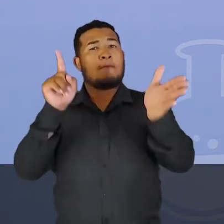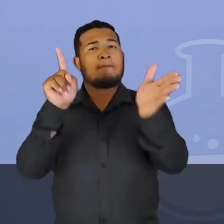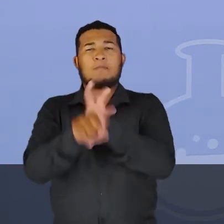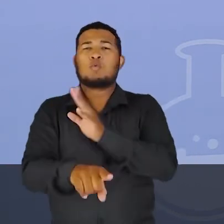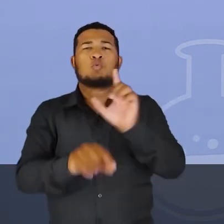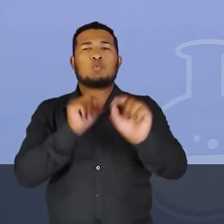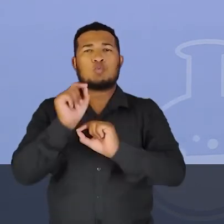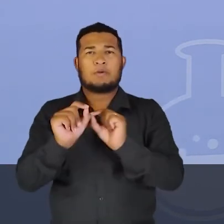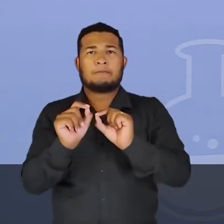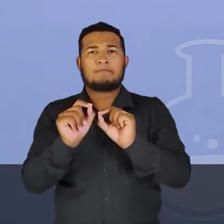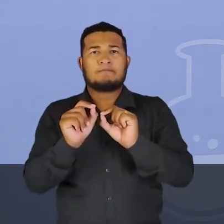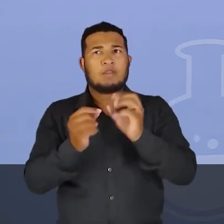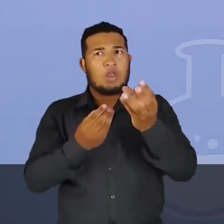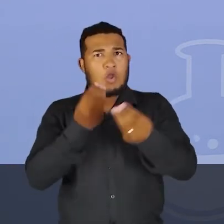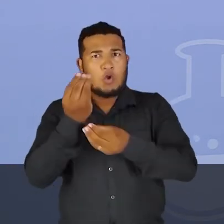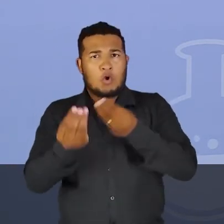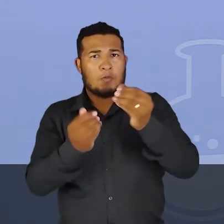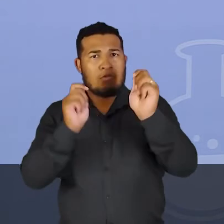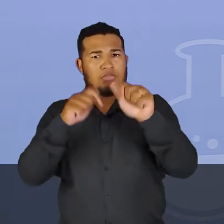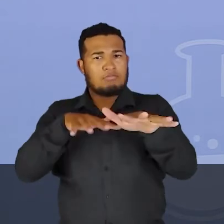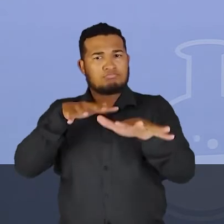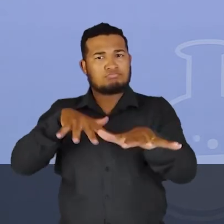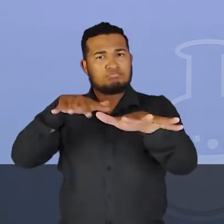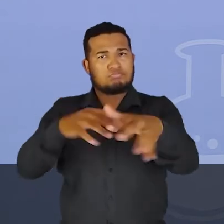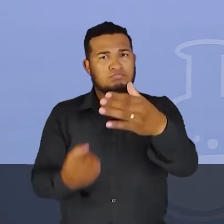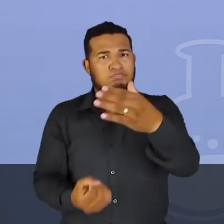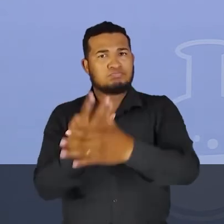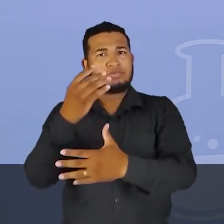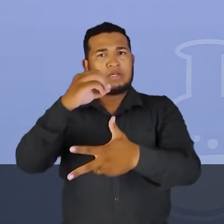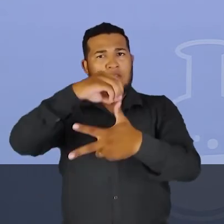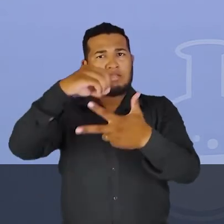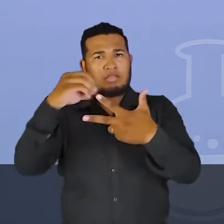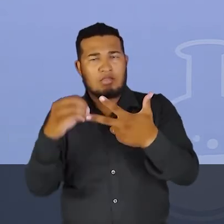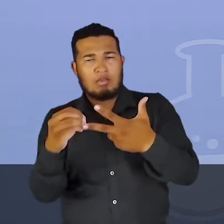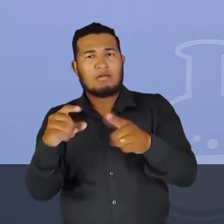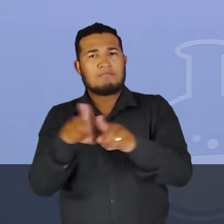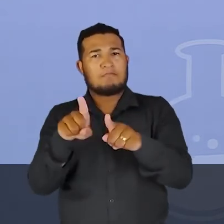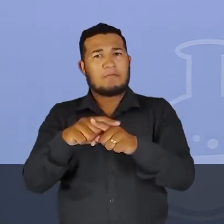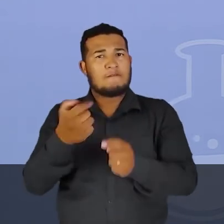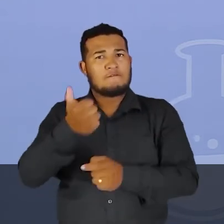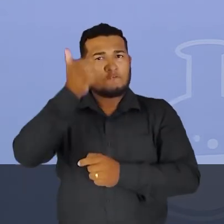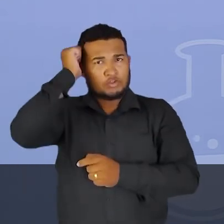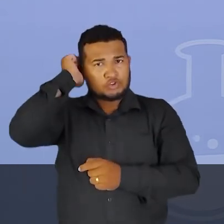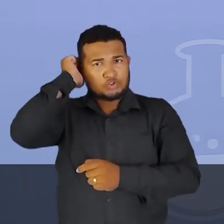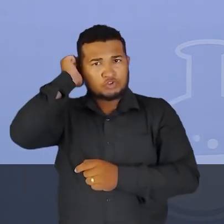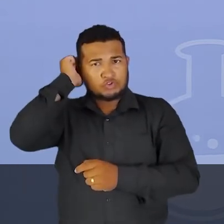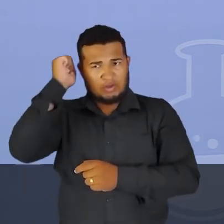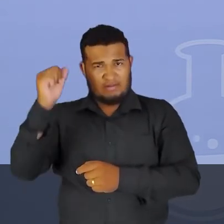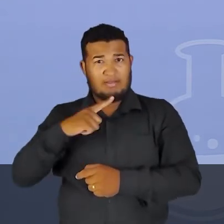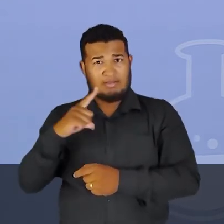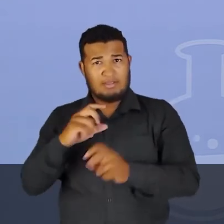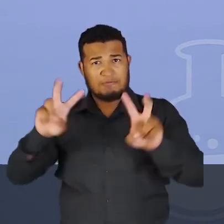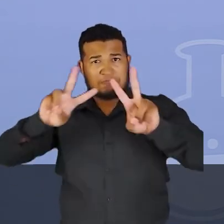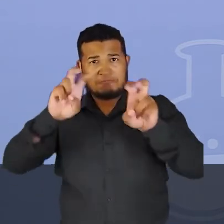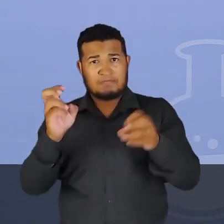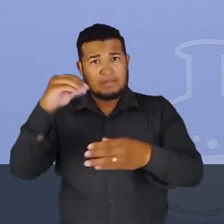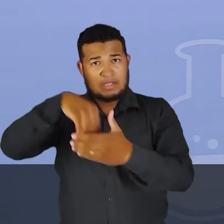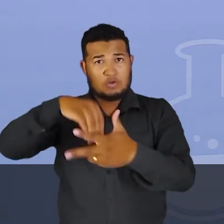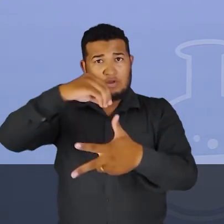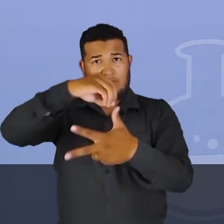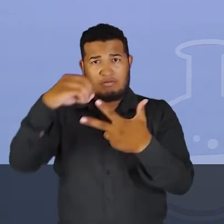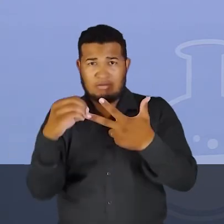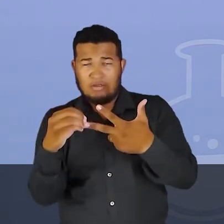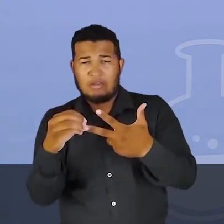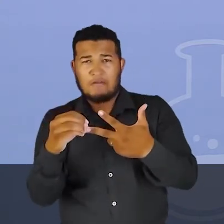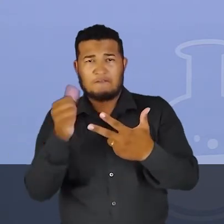o seguinte: como que esses movimentos aparecem no Enem e nos vestibulares? Será que esse assunto cai no Enem e nos